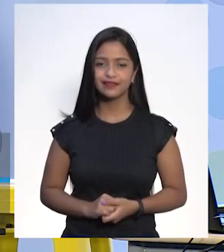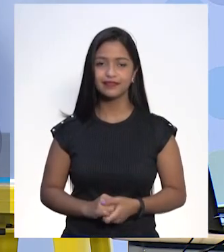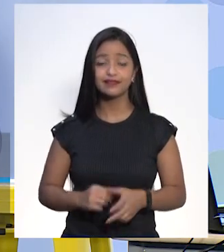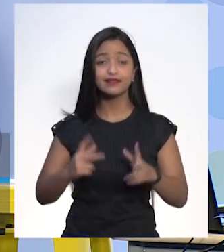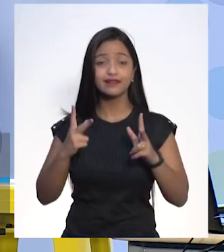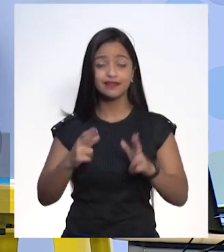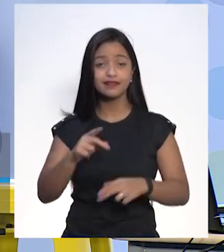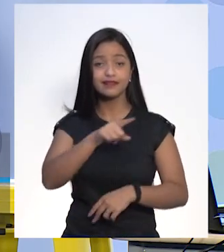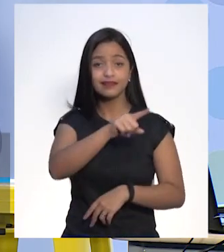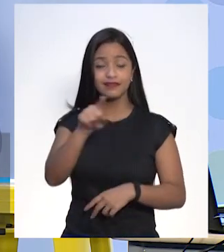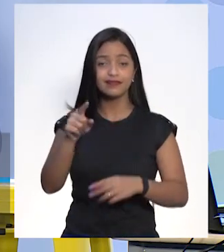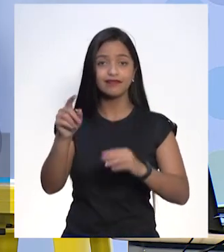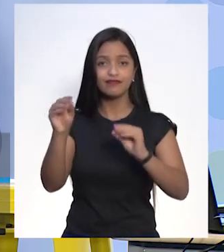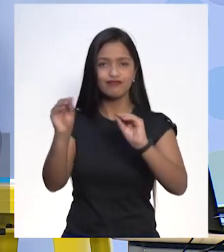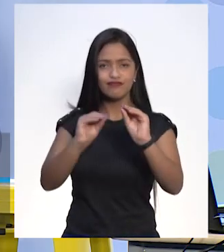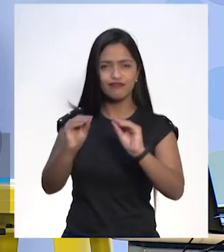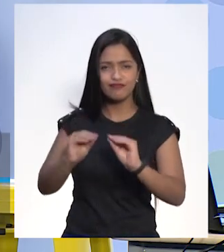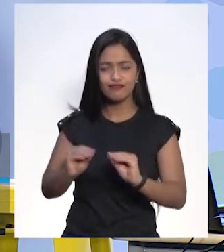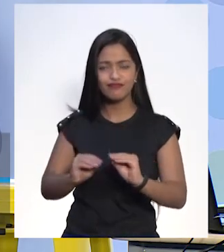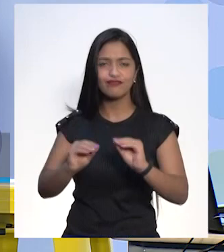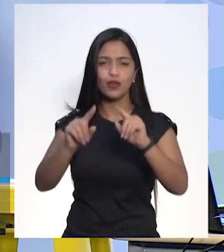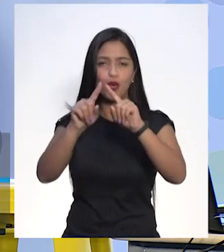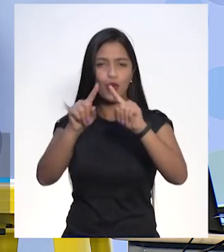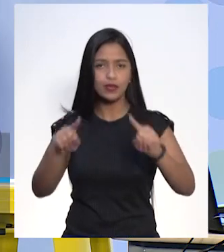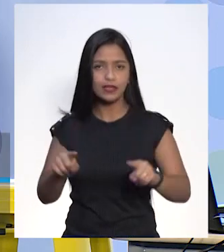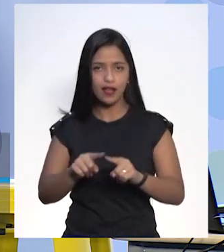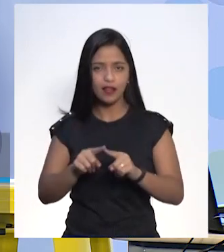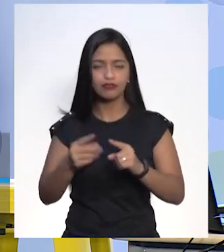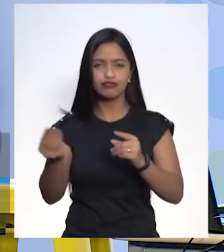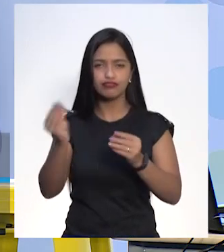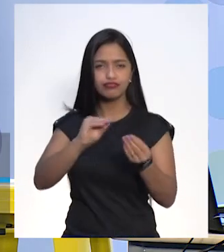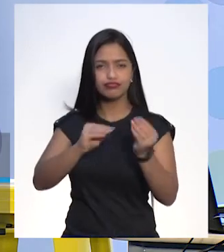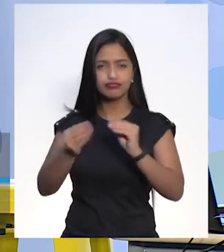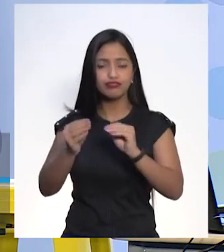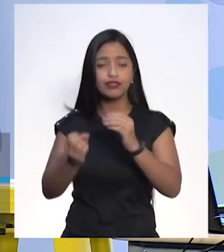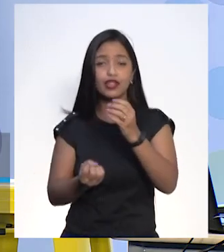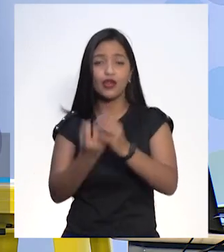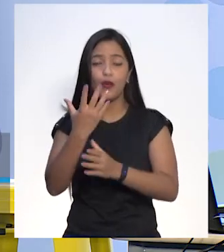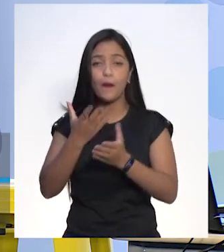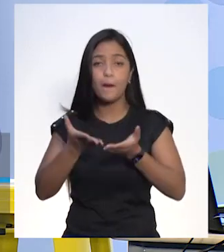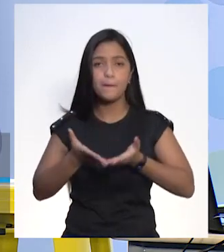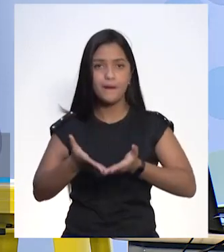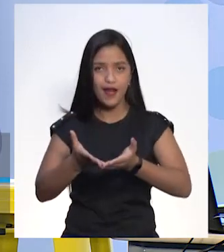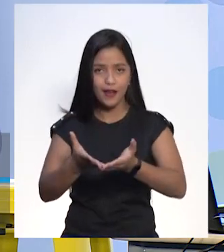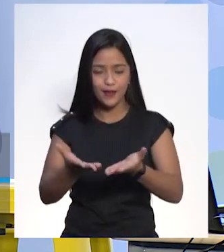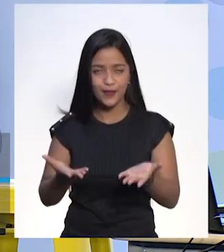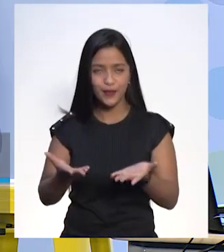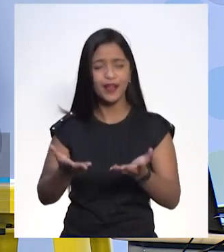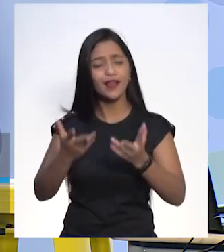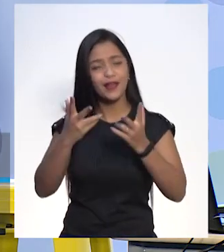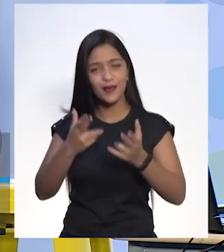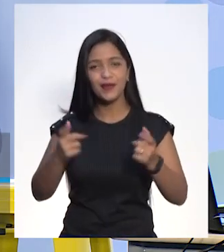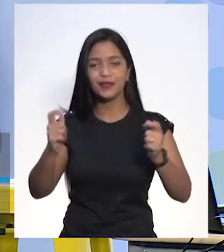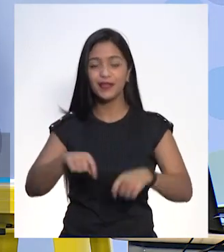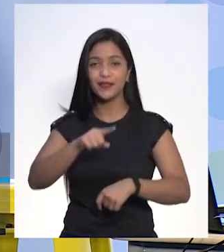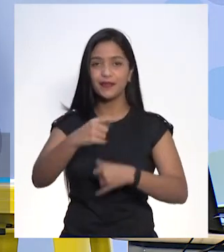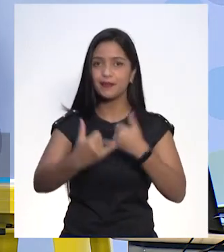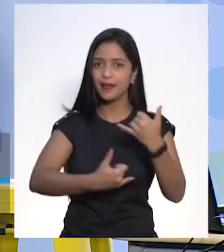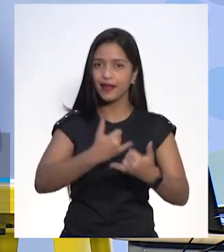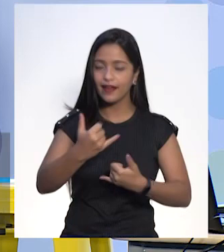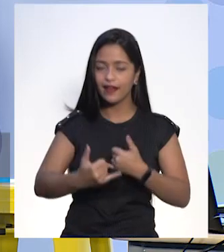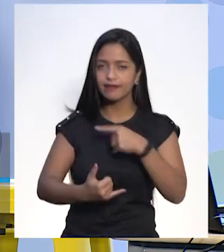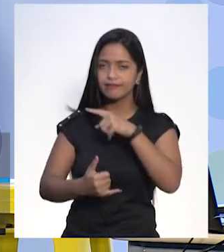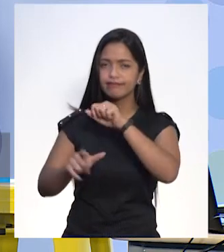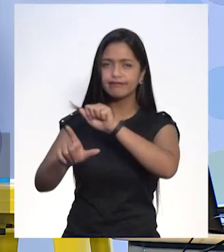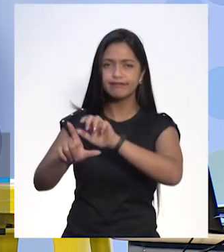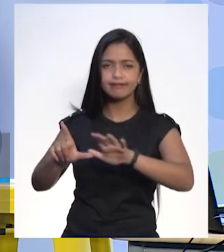losango e com o trapézio, fez o barquinho. E aí, o que acontece? Você tem a ideia de brincando e fazendo a associação das figuras,